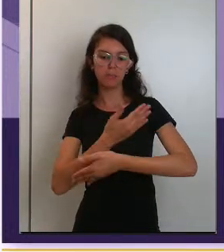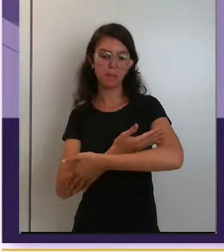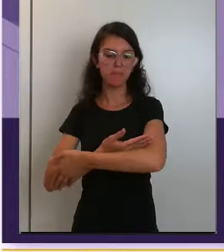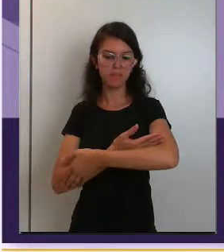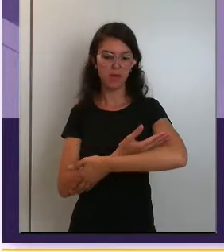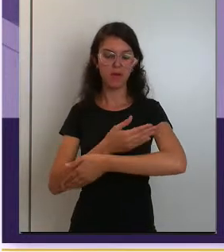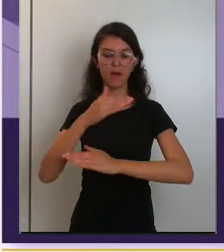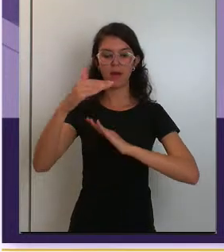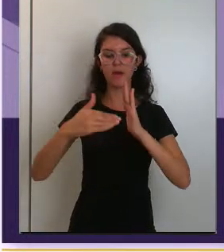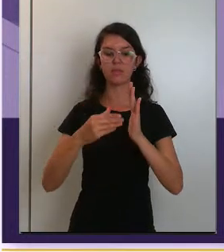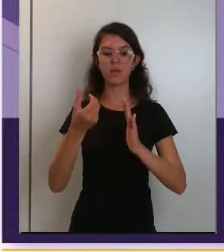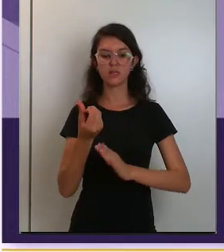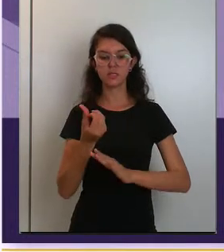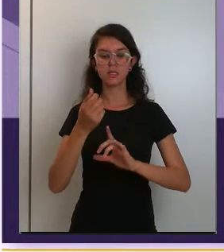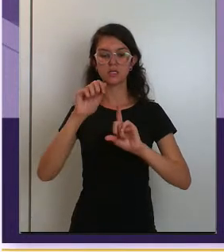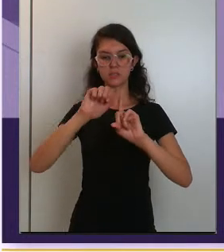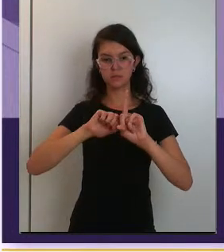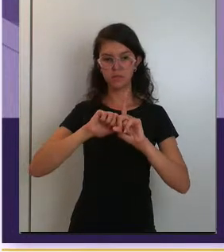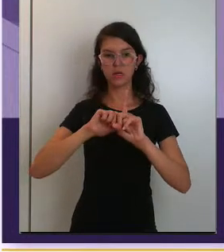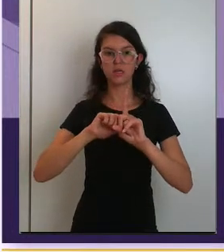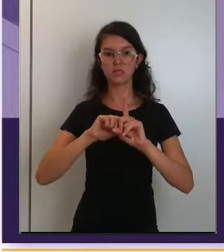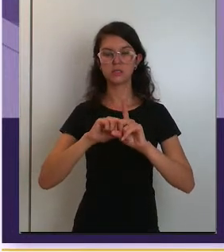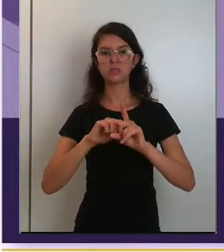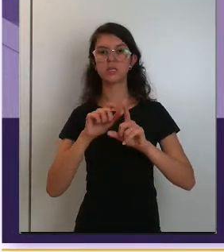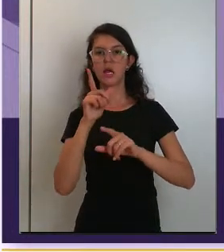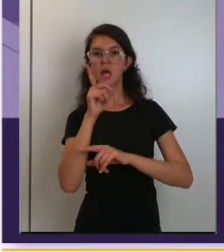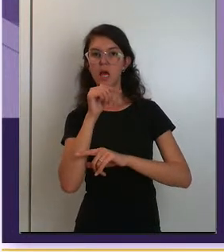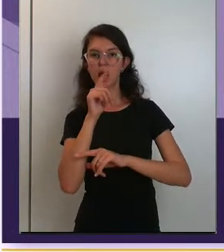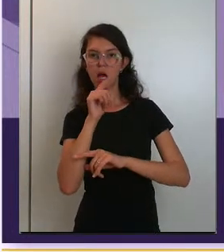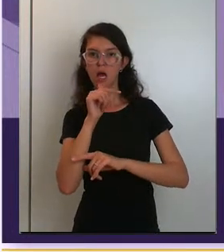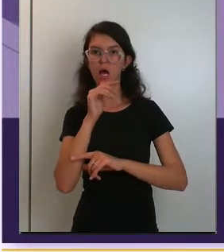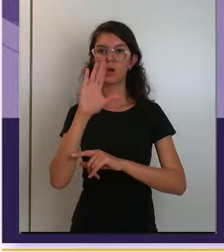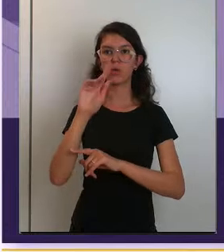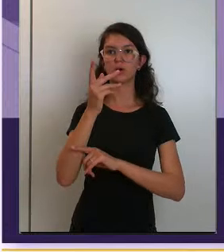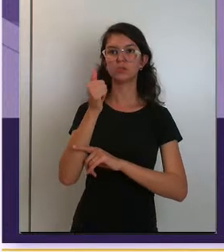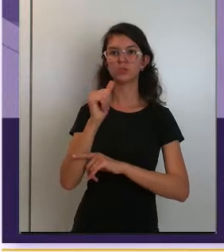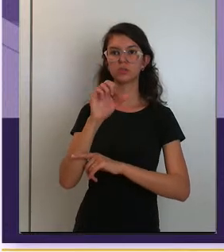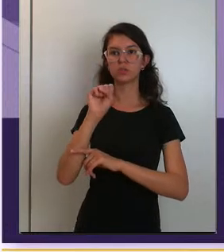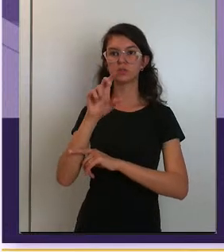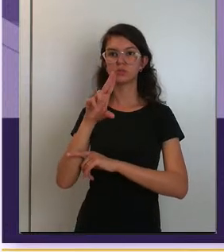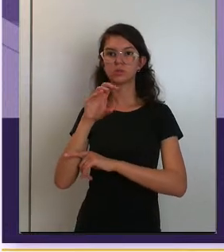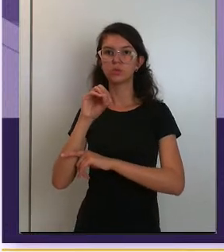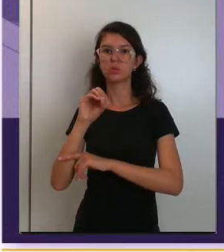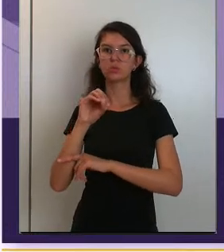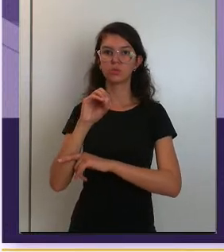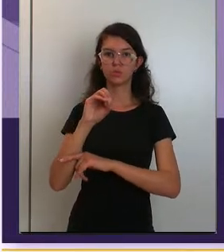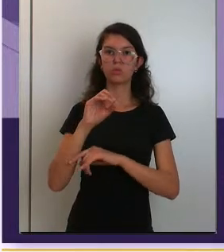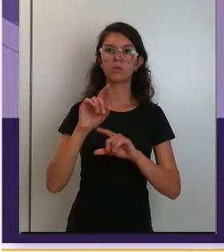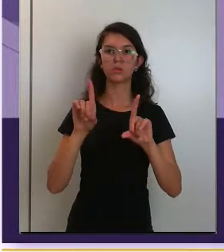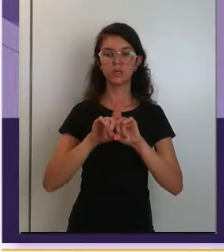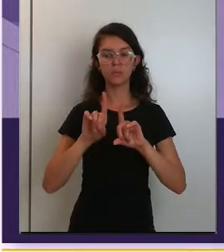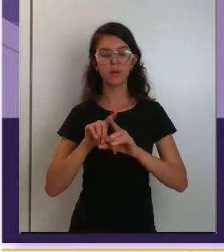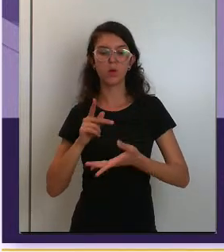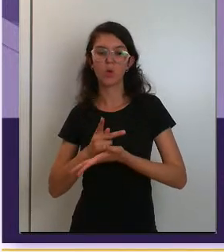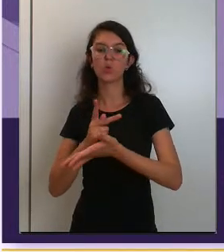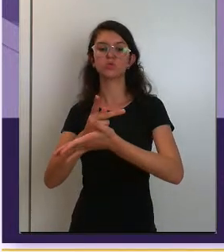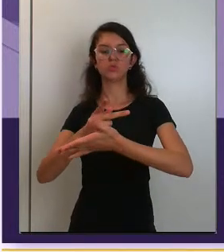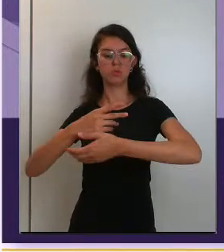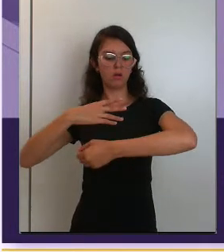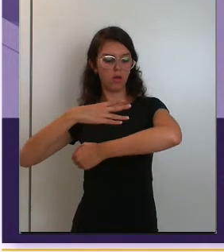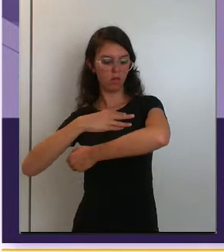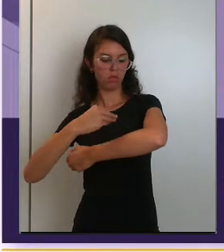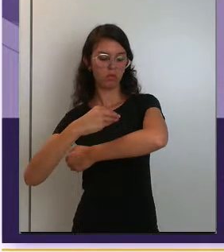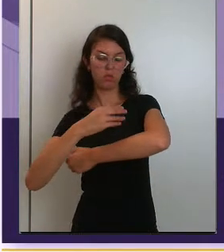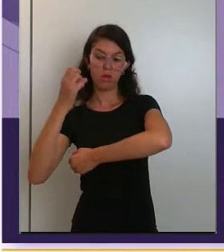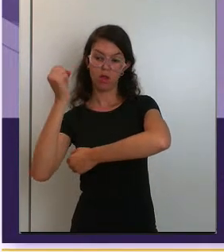às vezes de fórmulas infantis, né, entre essas crianças, incentivar a continuidade do aleitamento materno até 2 anos de vida,